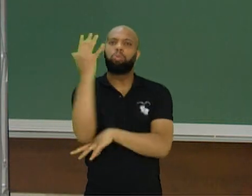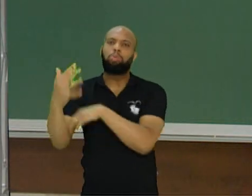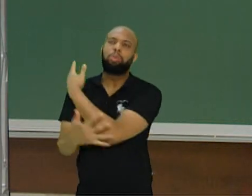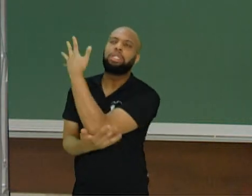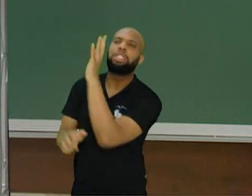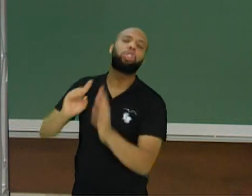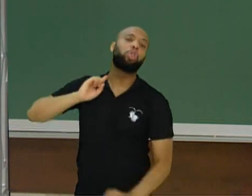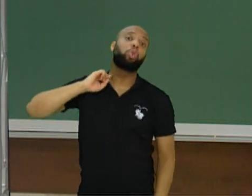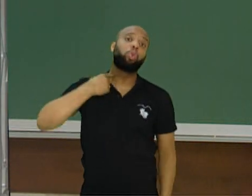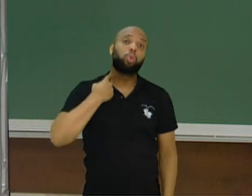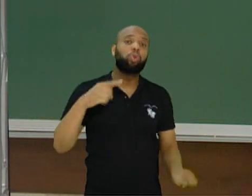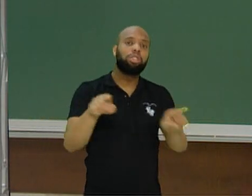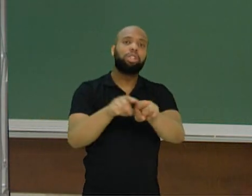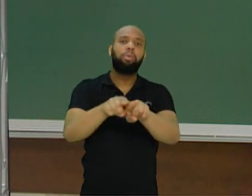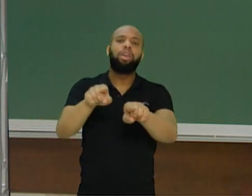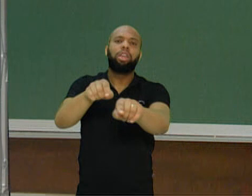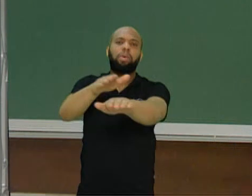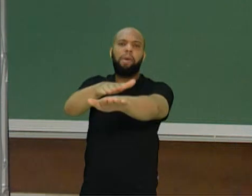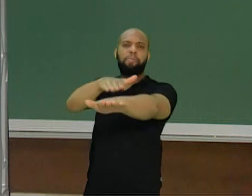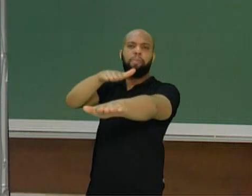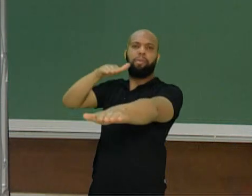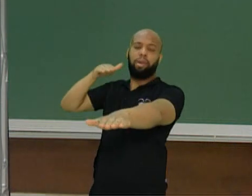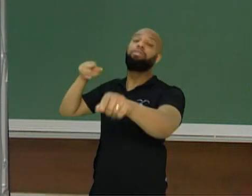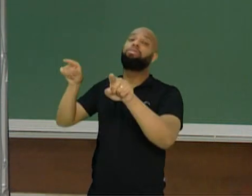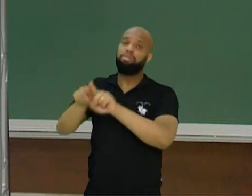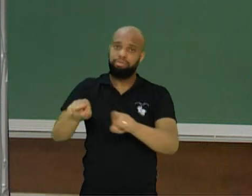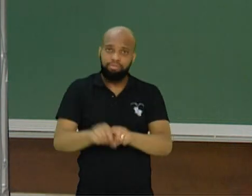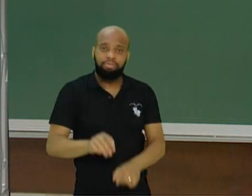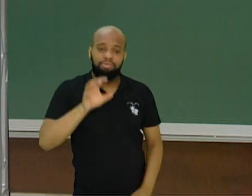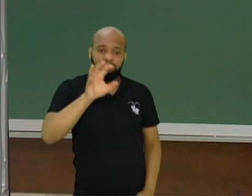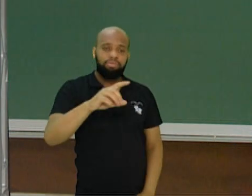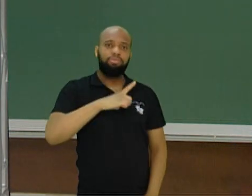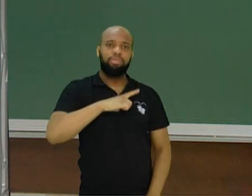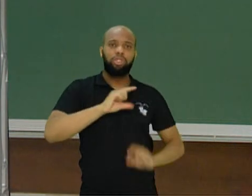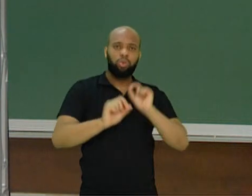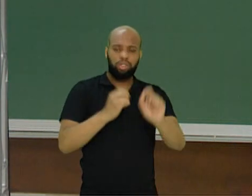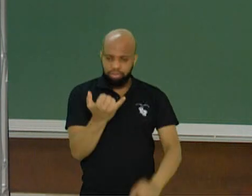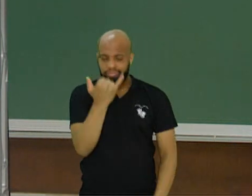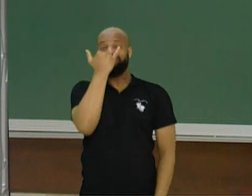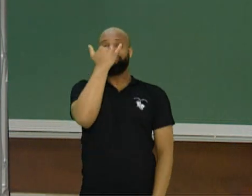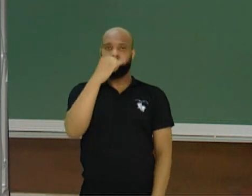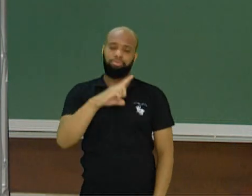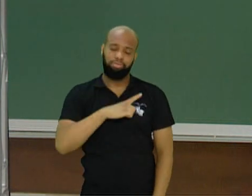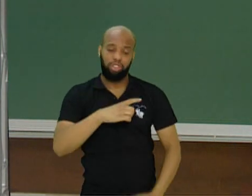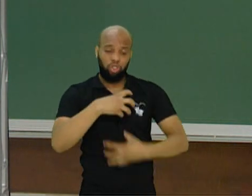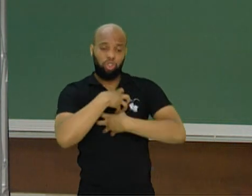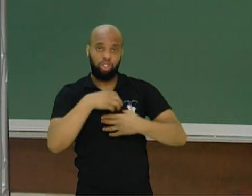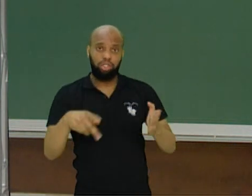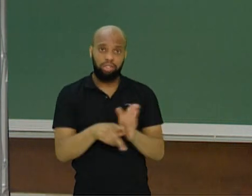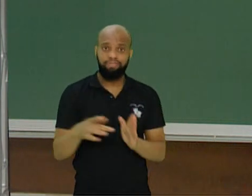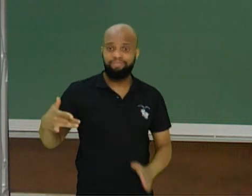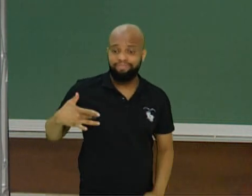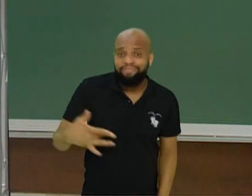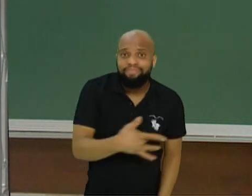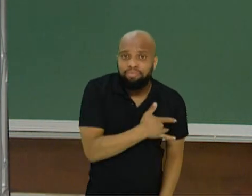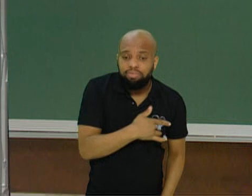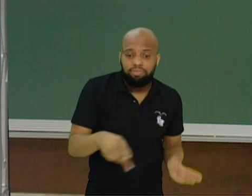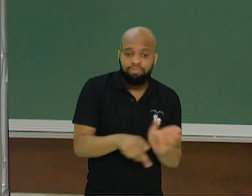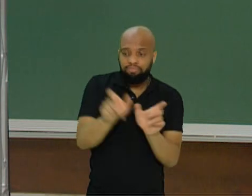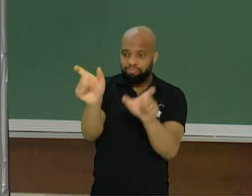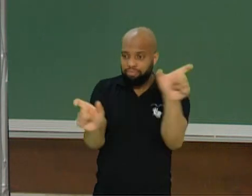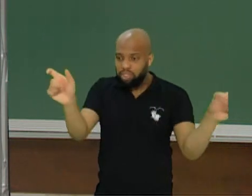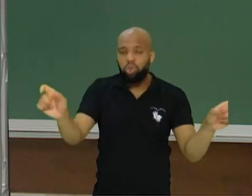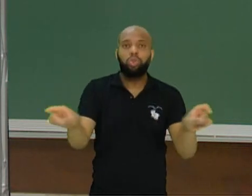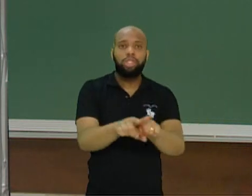congestionamentos. Toda essa questão da mobilidade, ela afeta diretamente a questão da saúde das